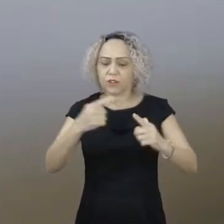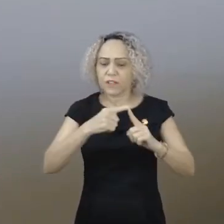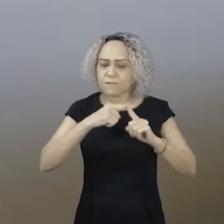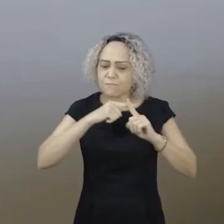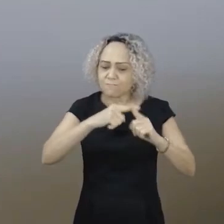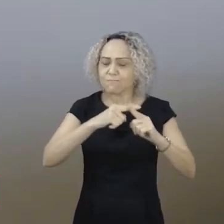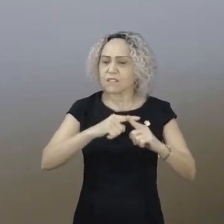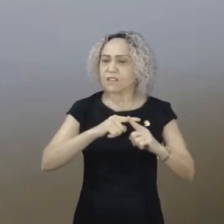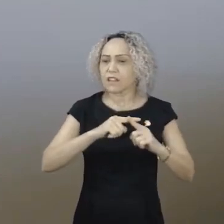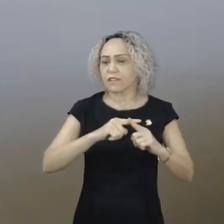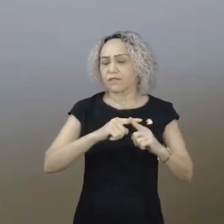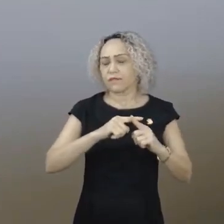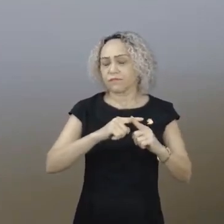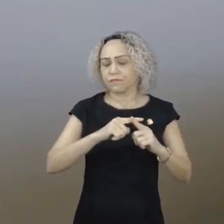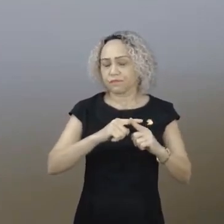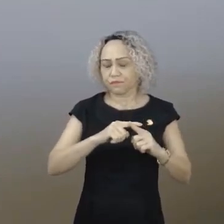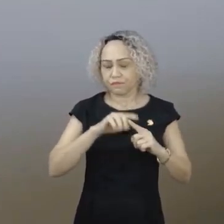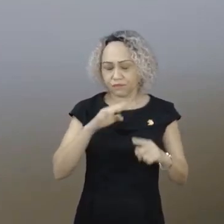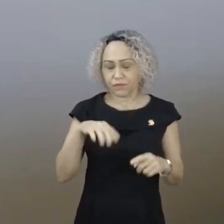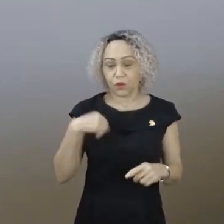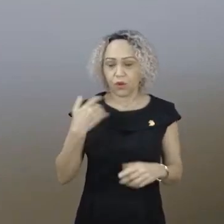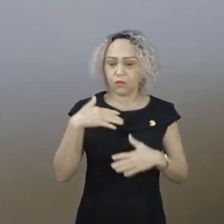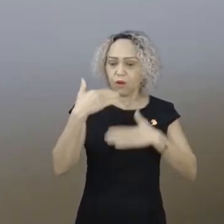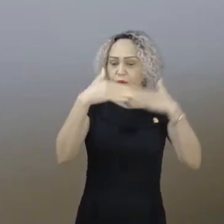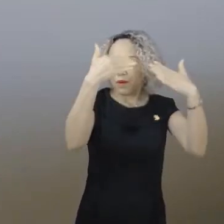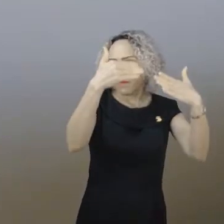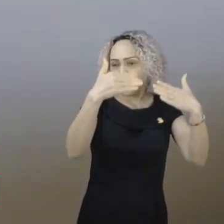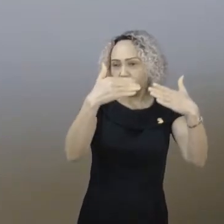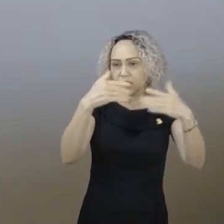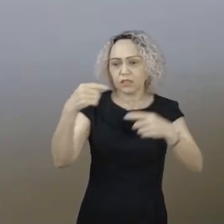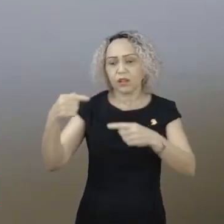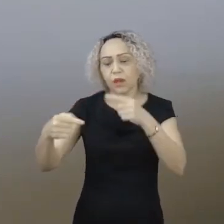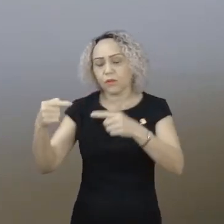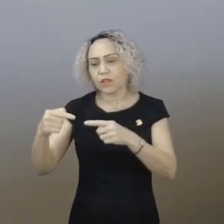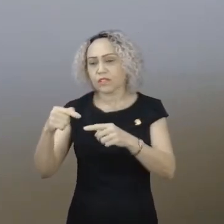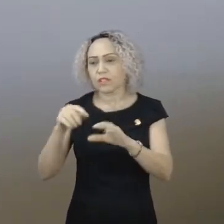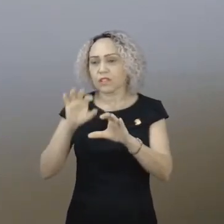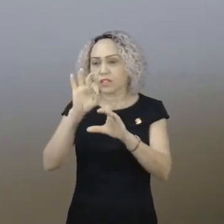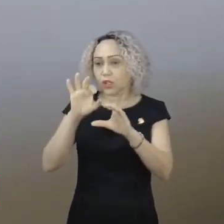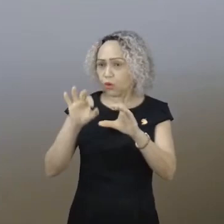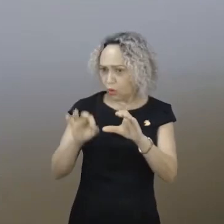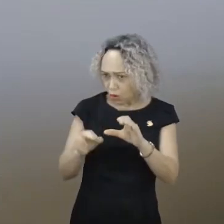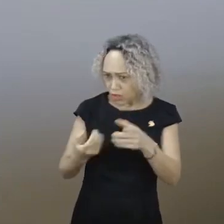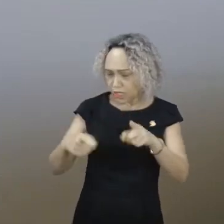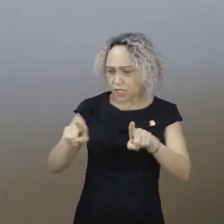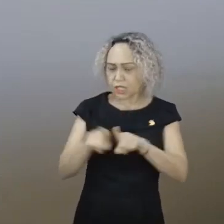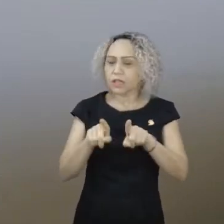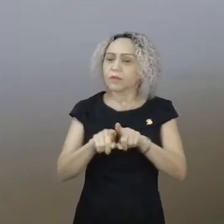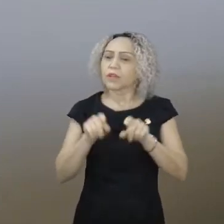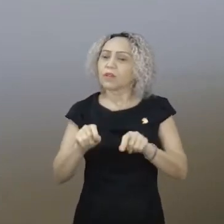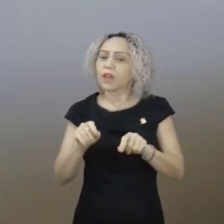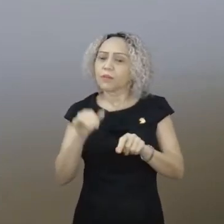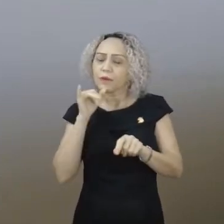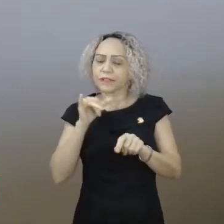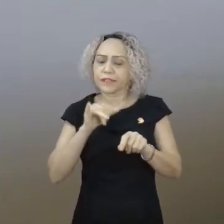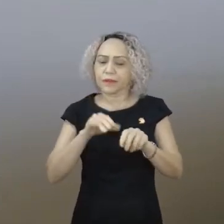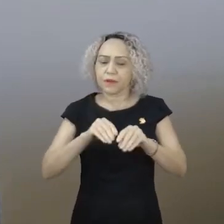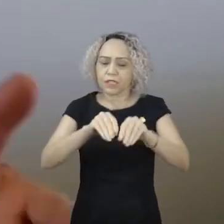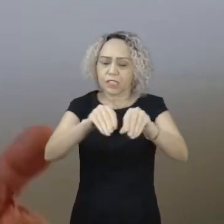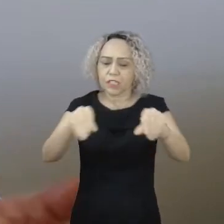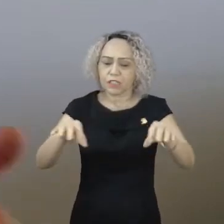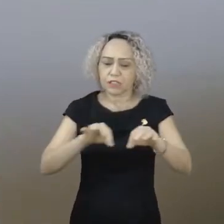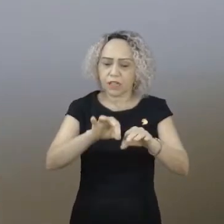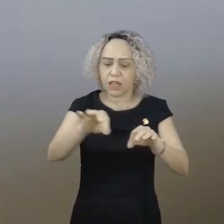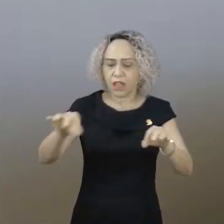não só na política de cota, mas também no reconhecimento de terra dos quilombolas,